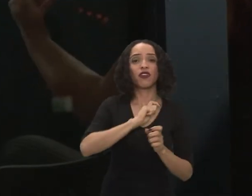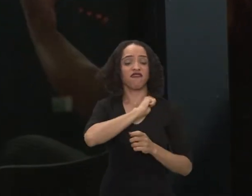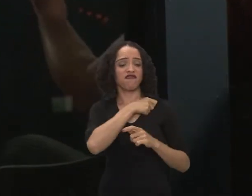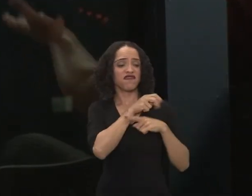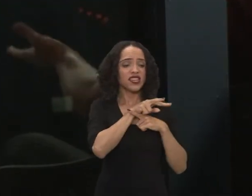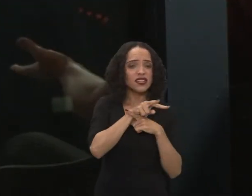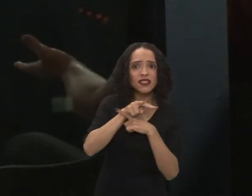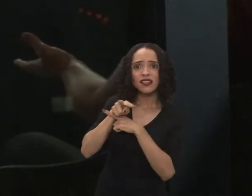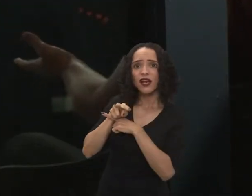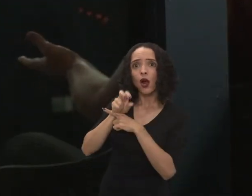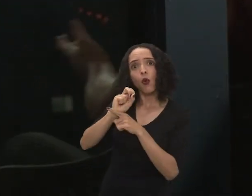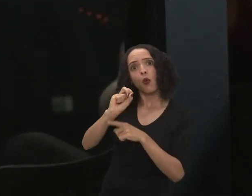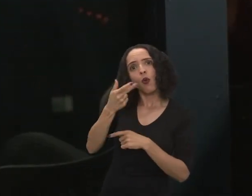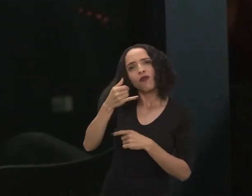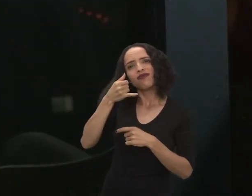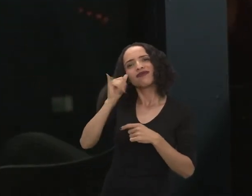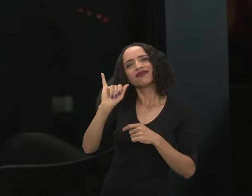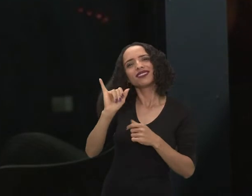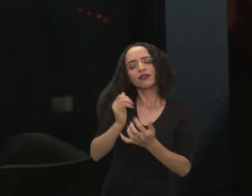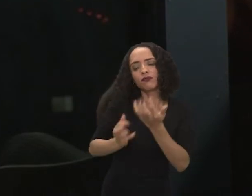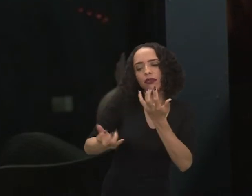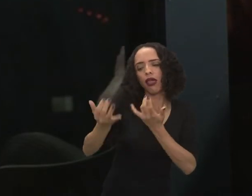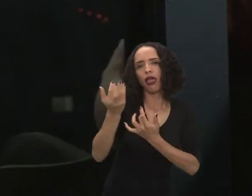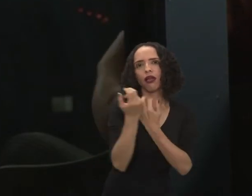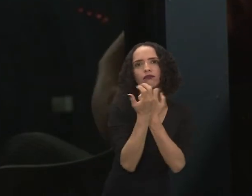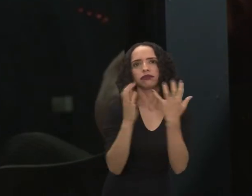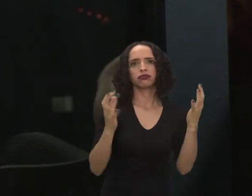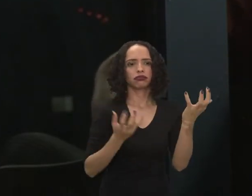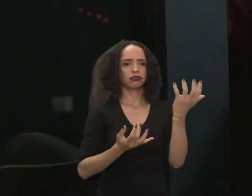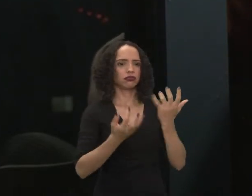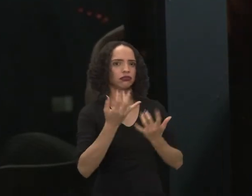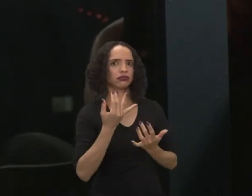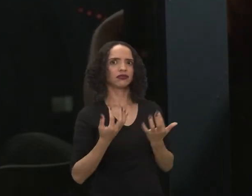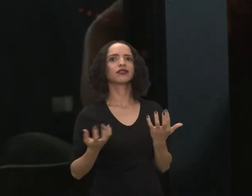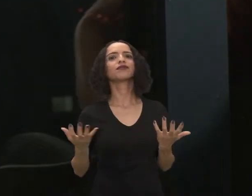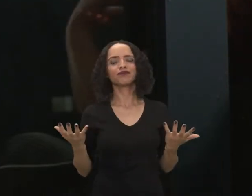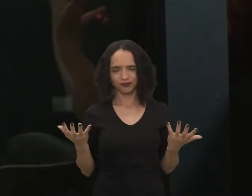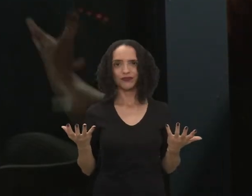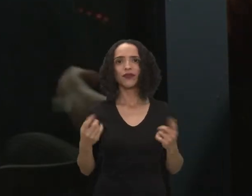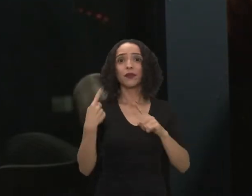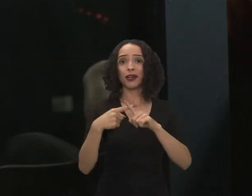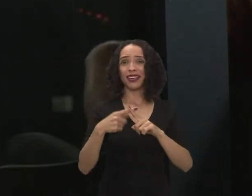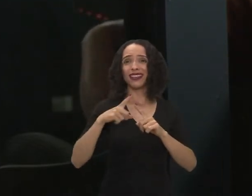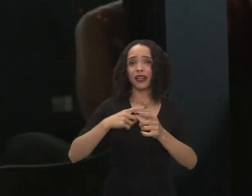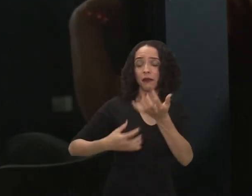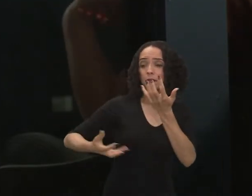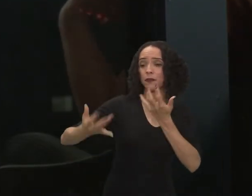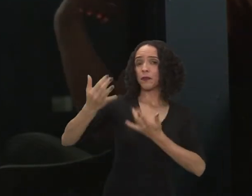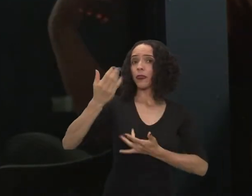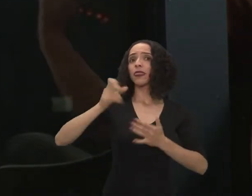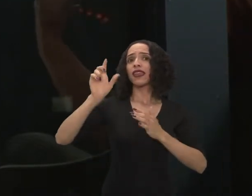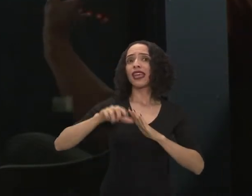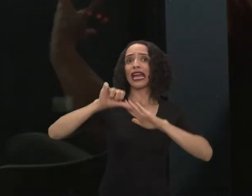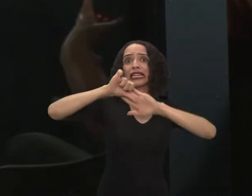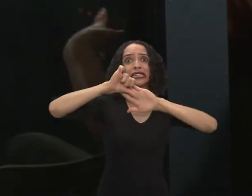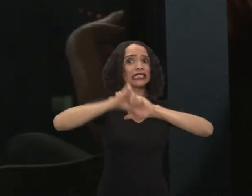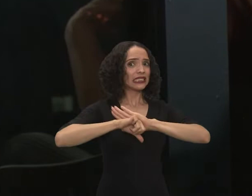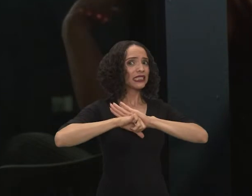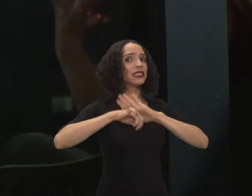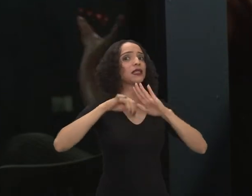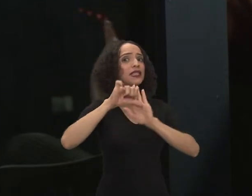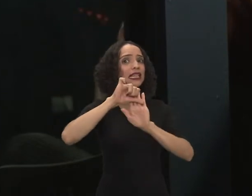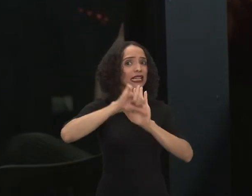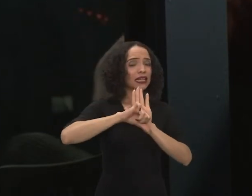ou mesmo de combate a incêndios, né? Então, a gente tem esses incêndios criminosos, esses incêndios